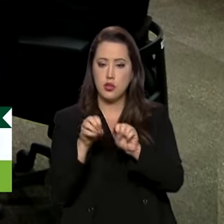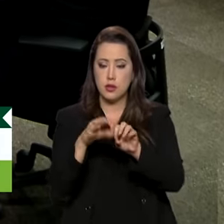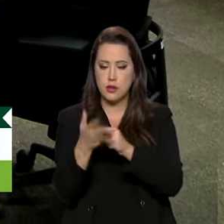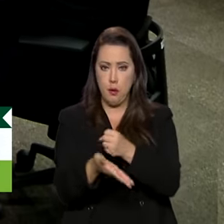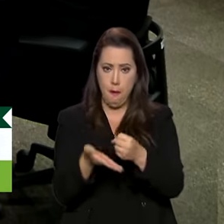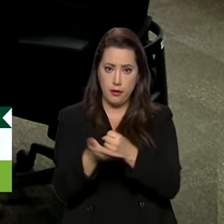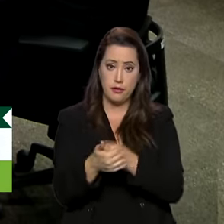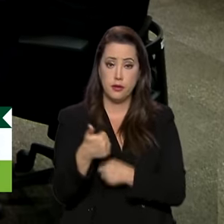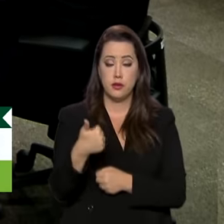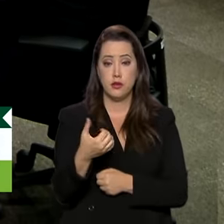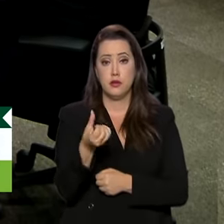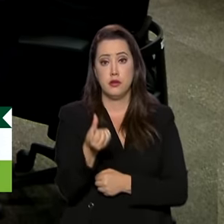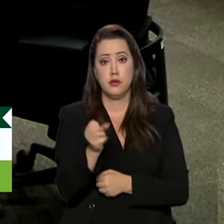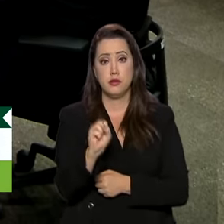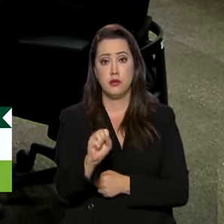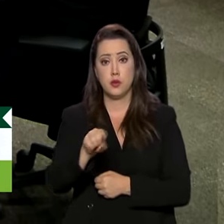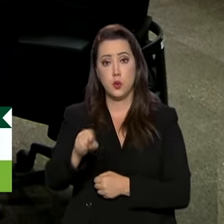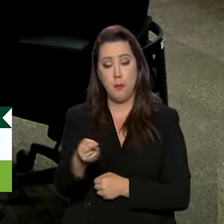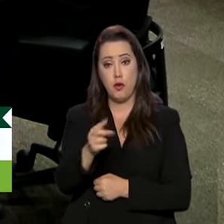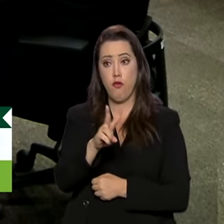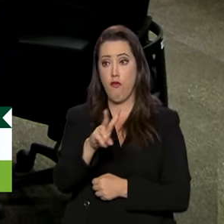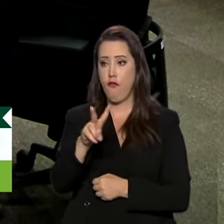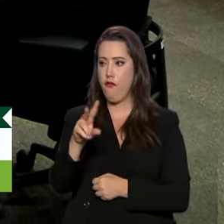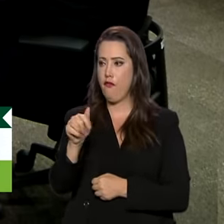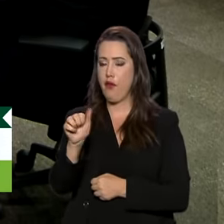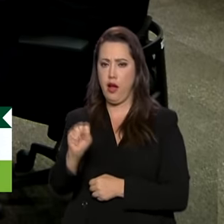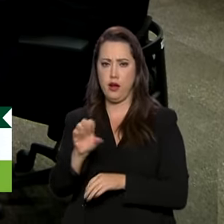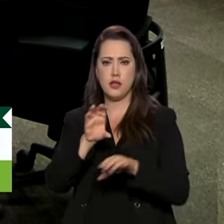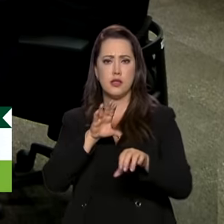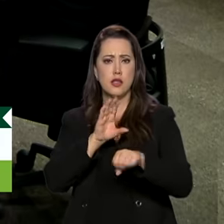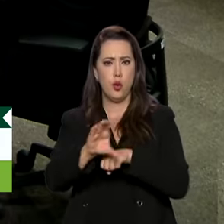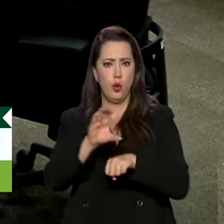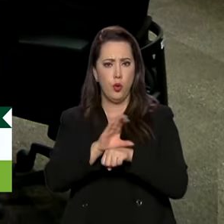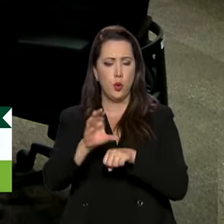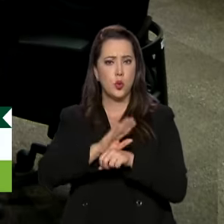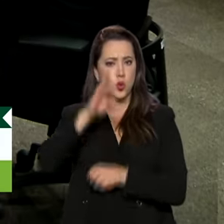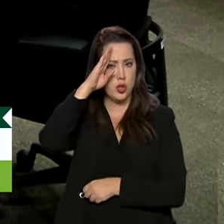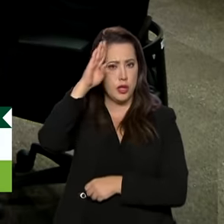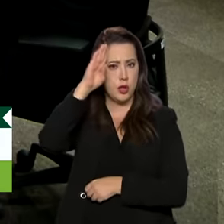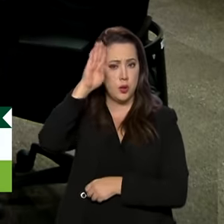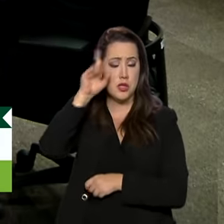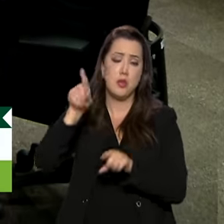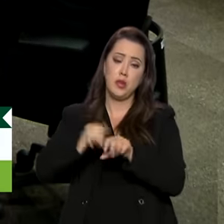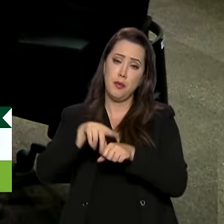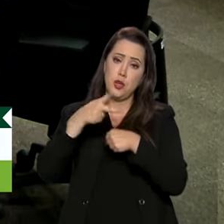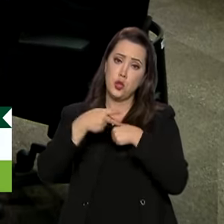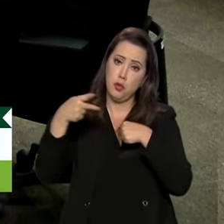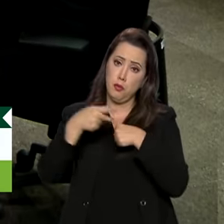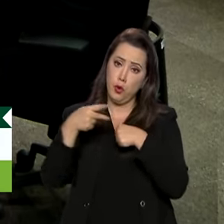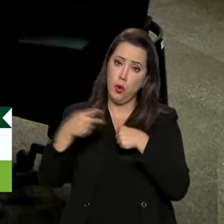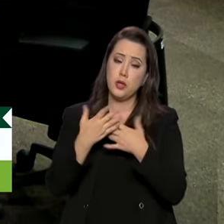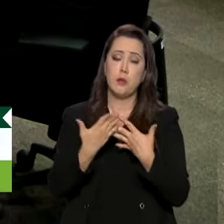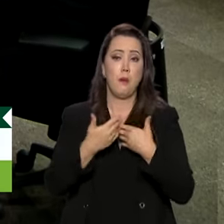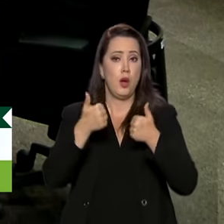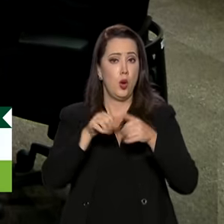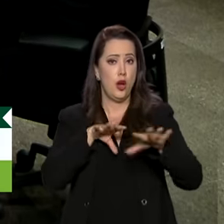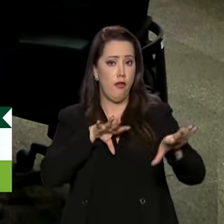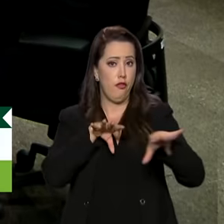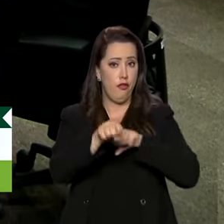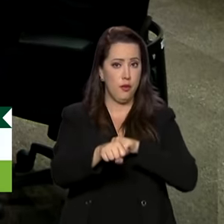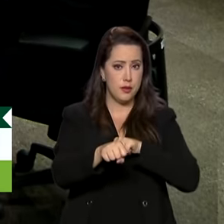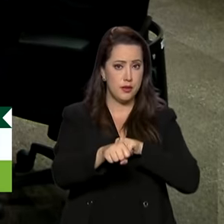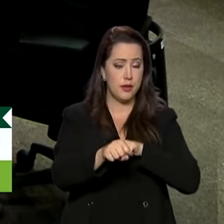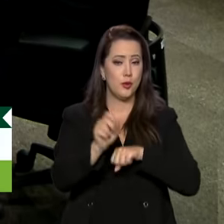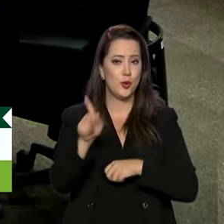são 168 mil vagas em cursos de graduação e pós-graduação para aperfeiçoar a formação